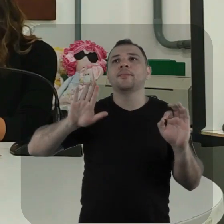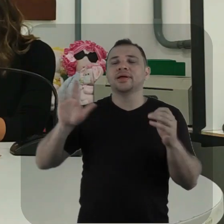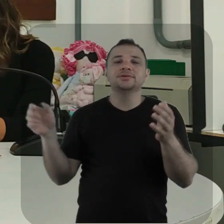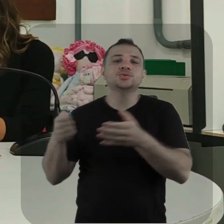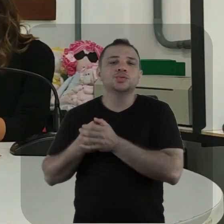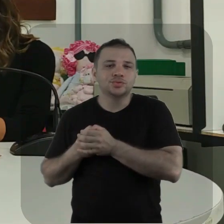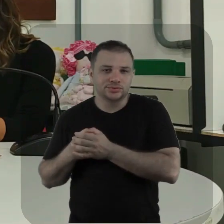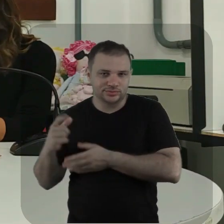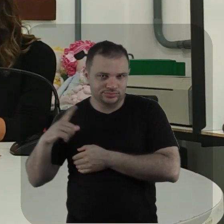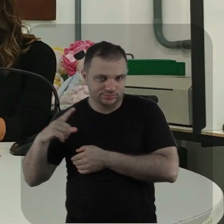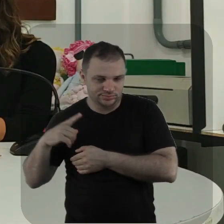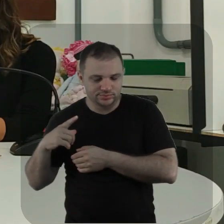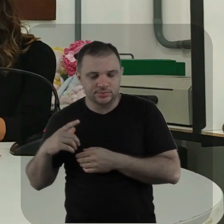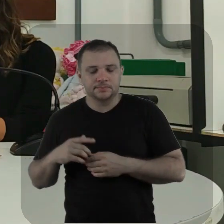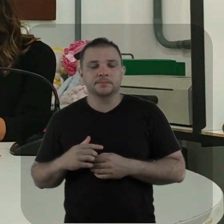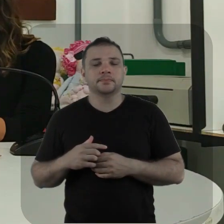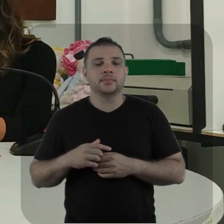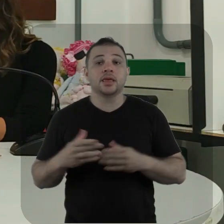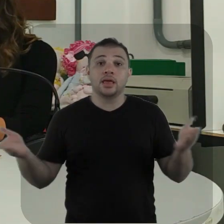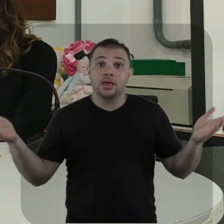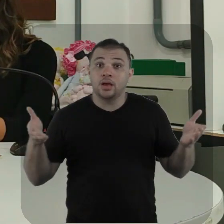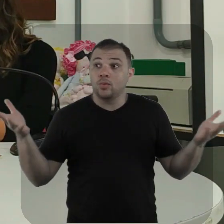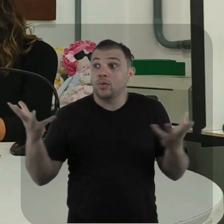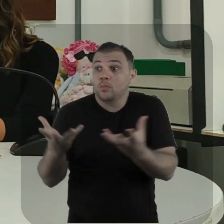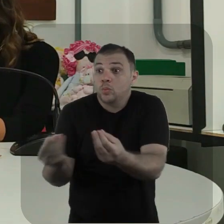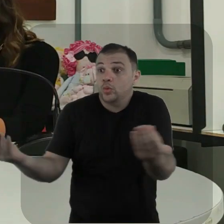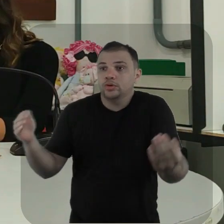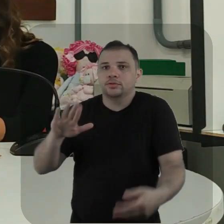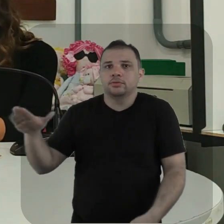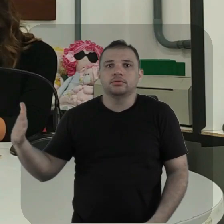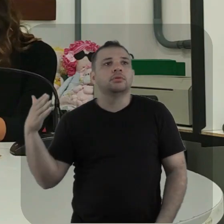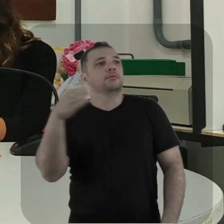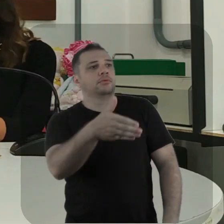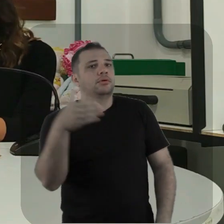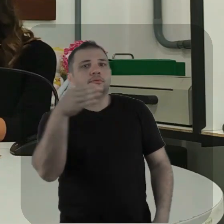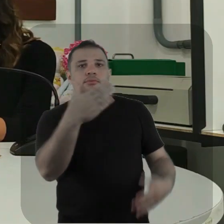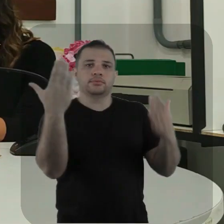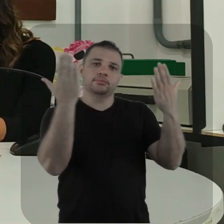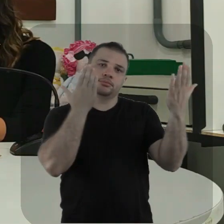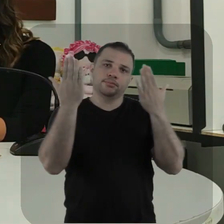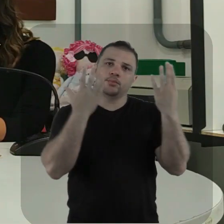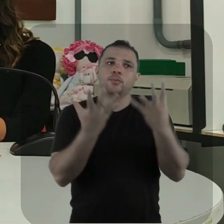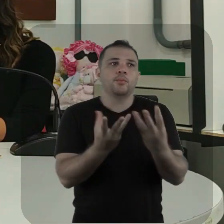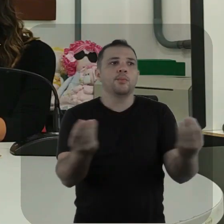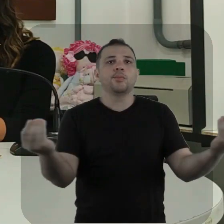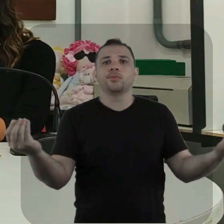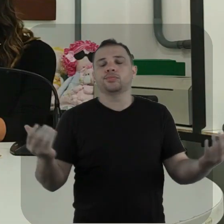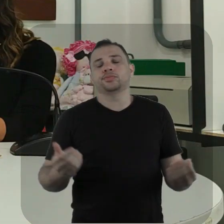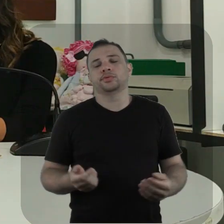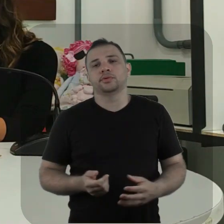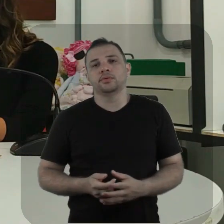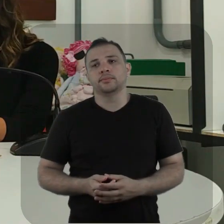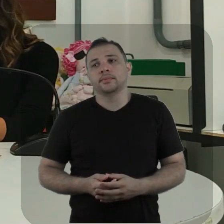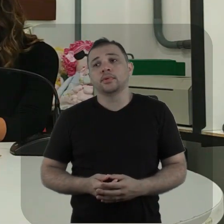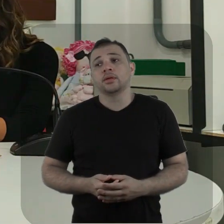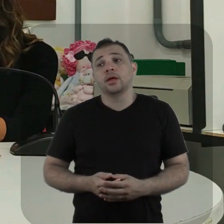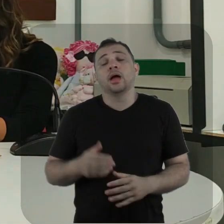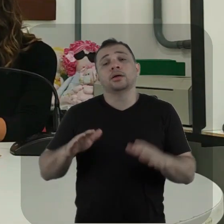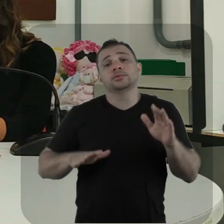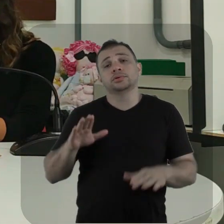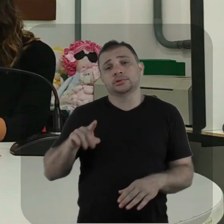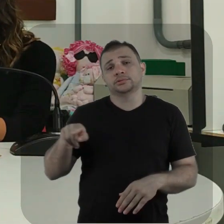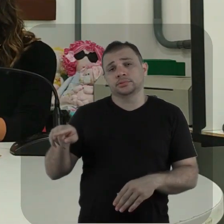um boom nos consultórios de psicologia, né? E o que eu percebo, essa criança ela está inserida numa família, né? Então a criança